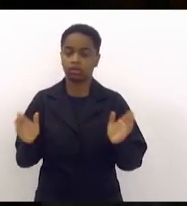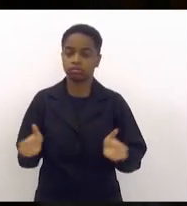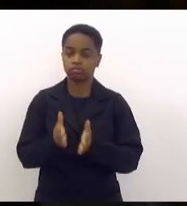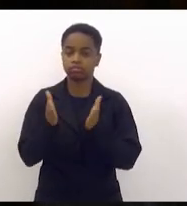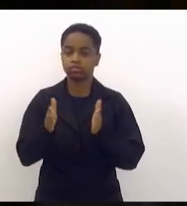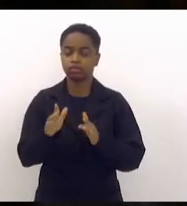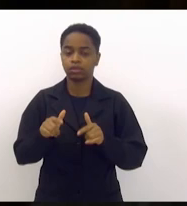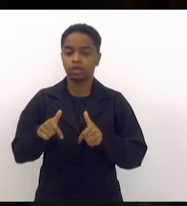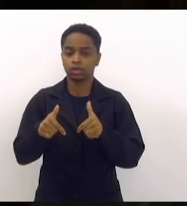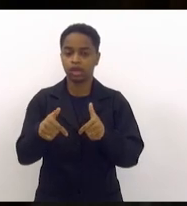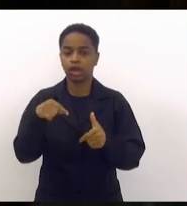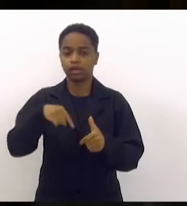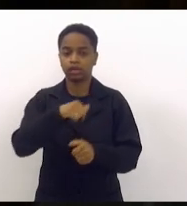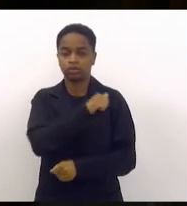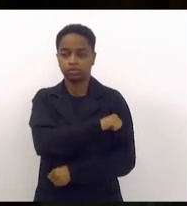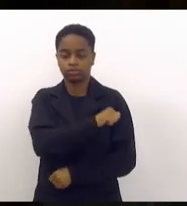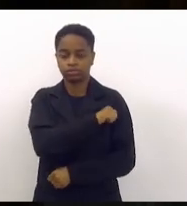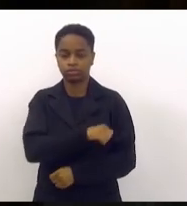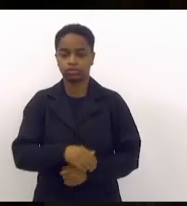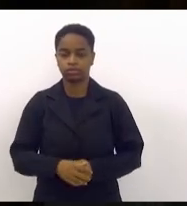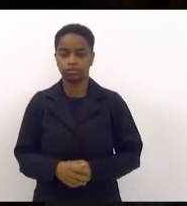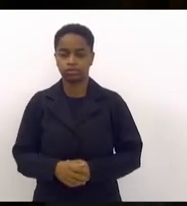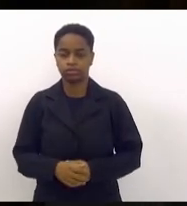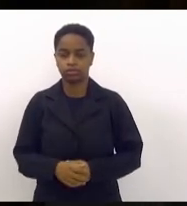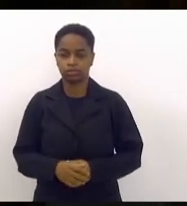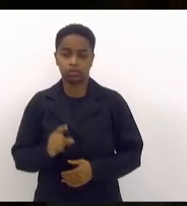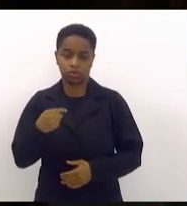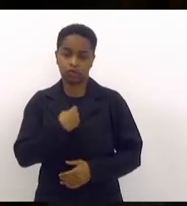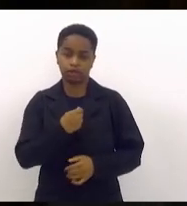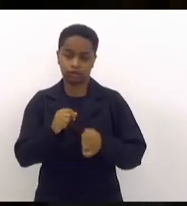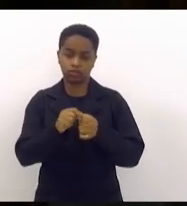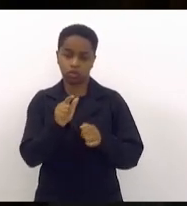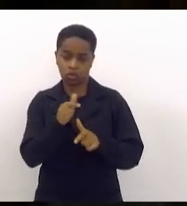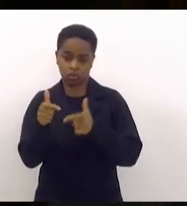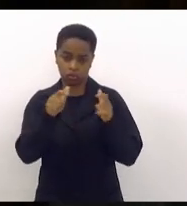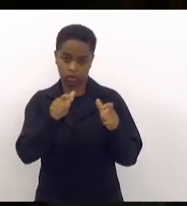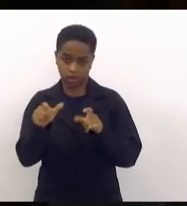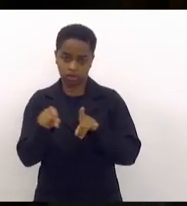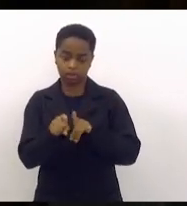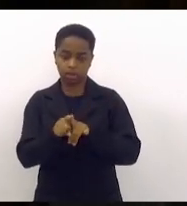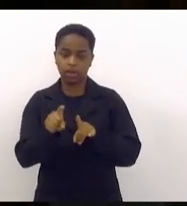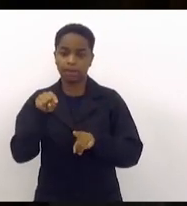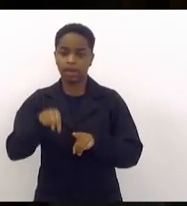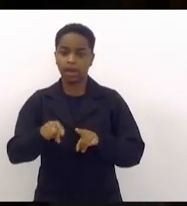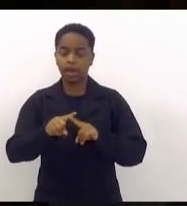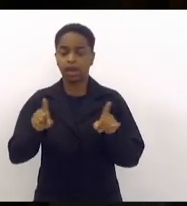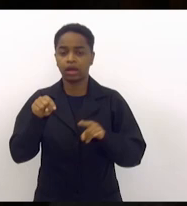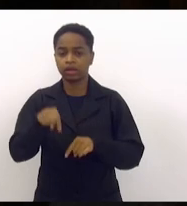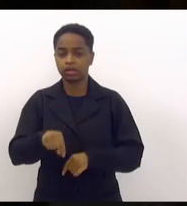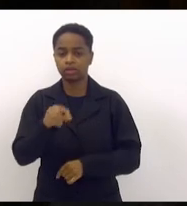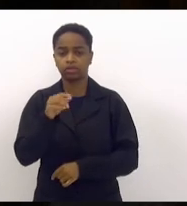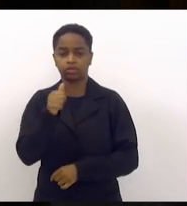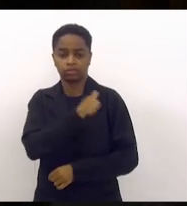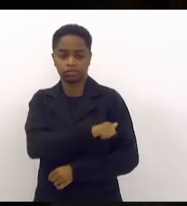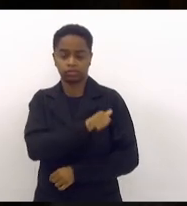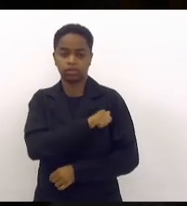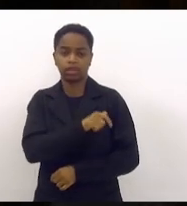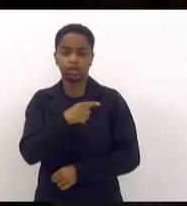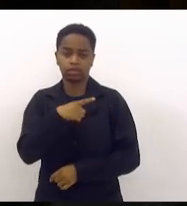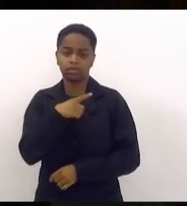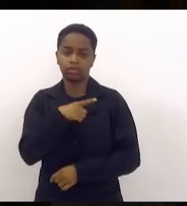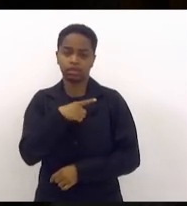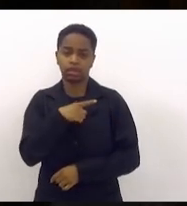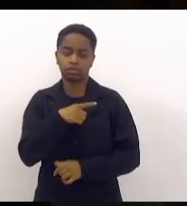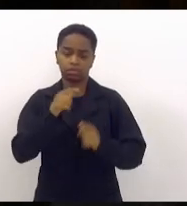aqui no estado do Rio preferencialmente nós vamos fazer isso em outros locais do Brasil mas aqui no estado do Rio a vocação do Estado do Rio para a constução naval é muito